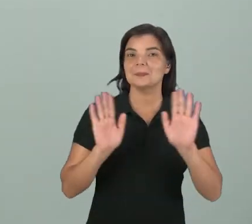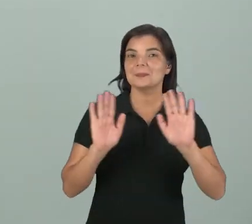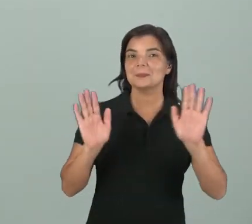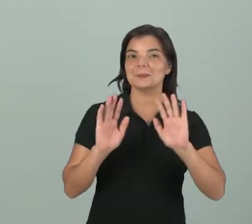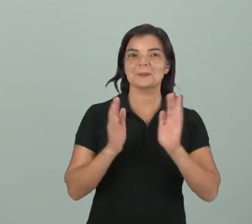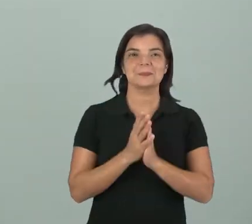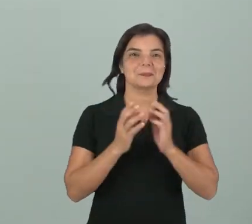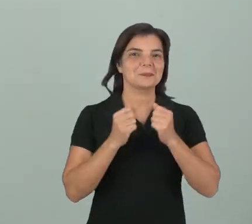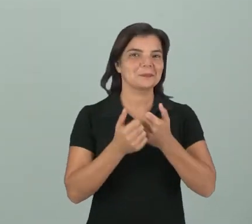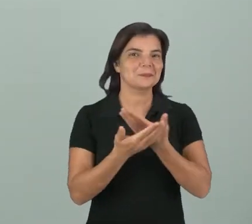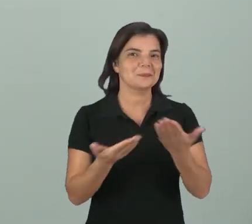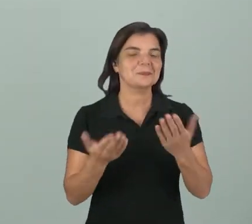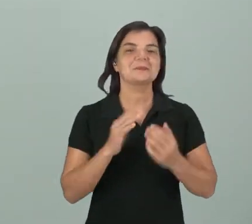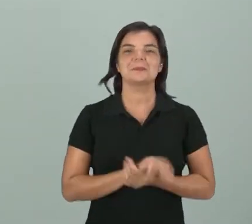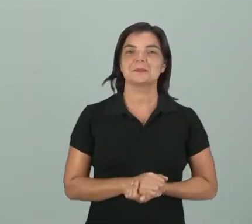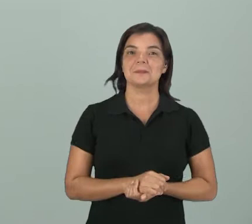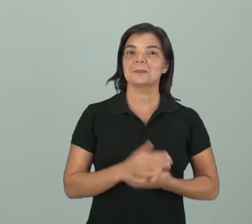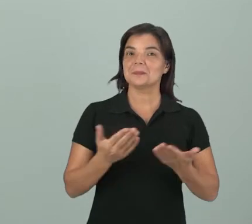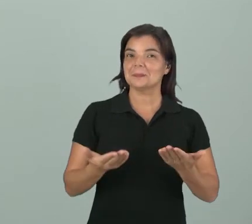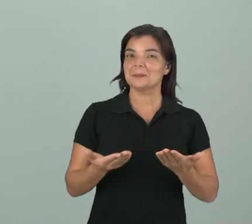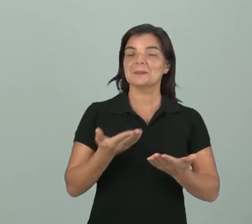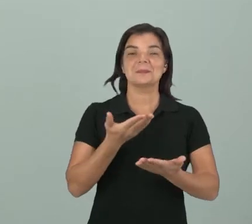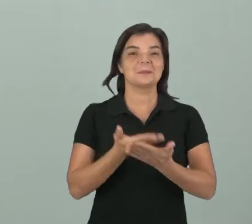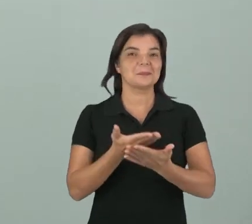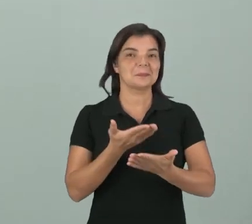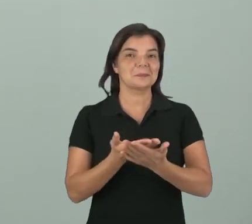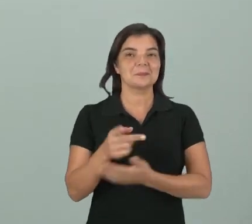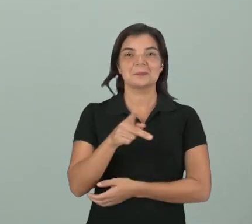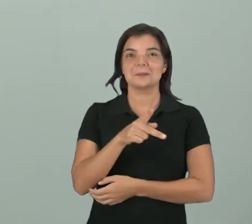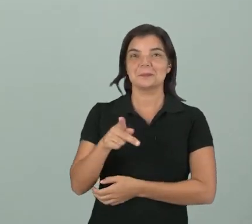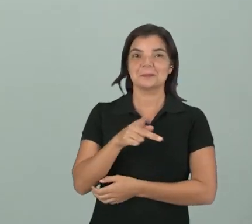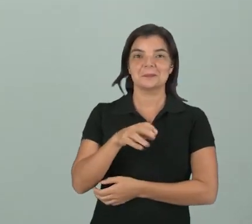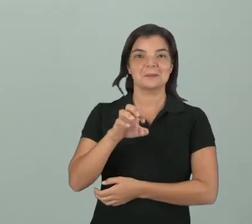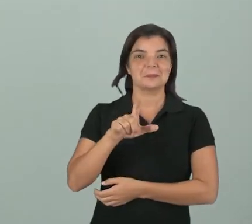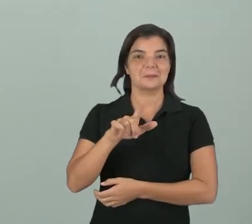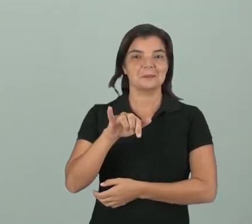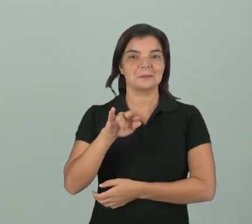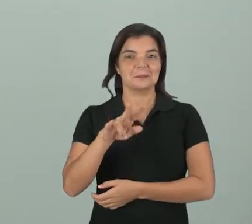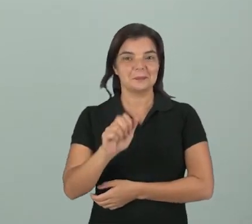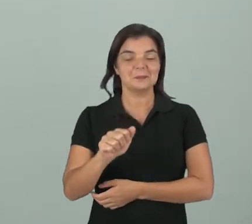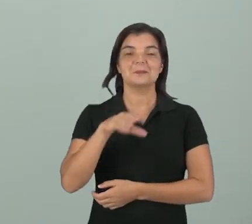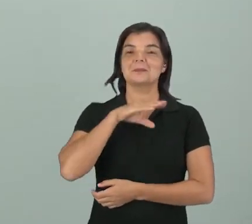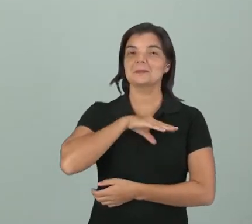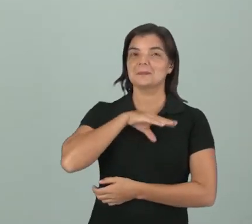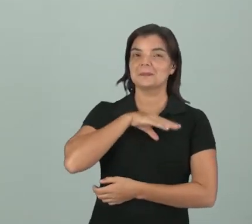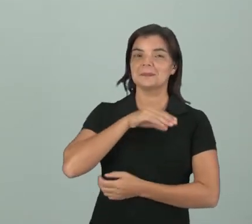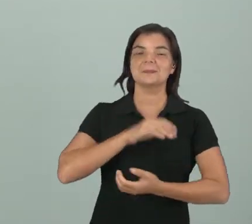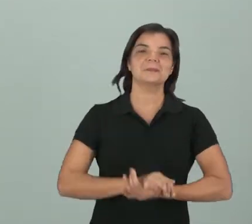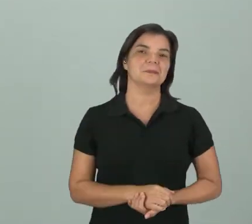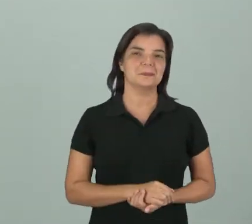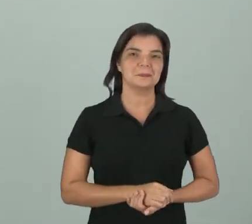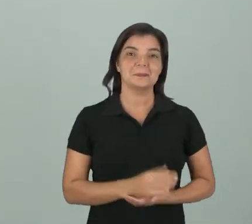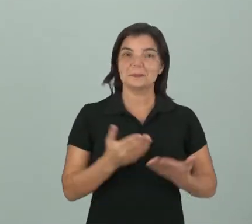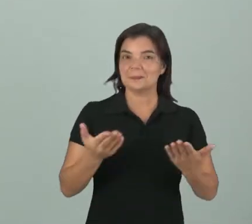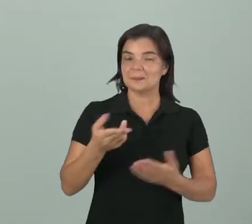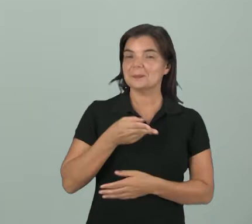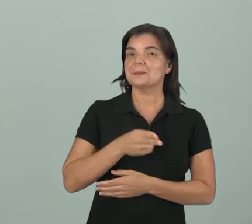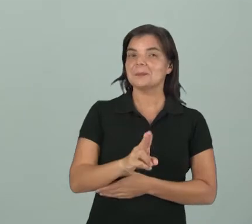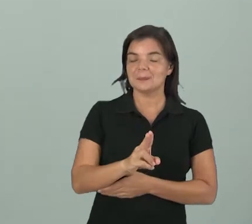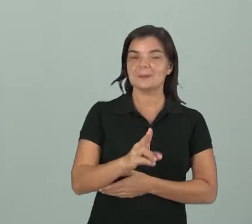Olá, pessoal, tudo bem? Estou aqui novamente, professora Elívia Soares, professora de língua portuguesa. Vamos